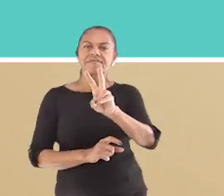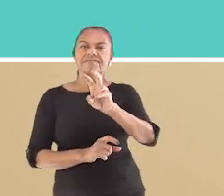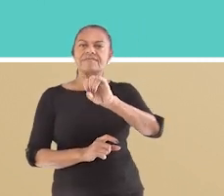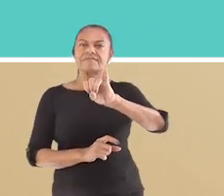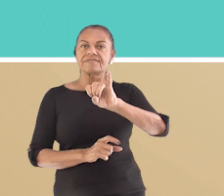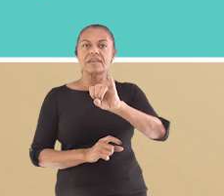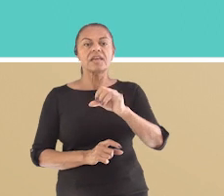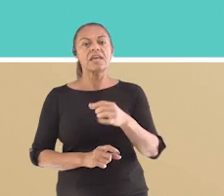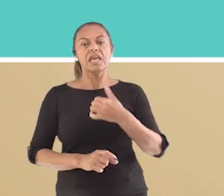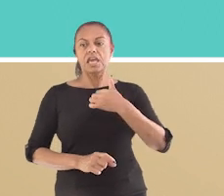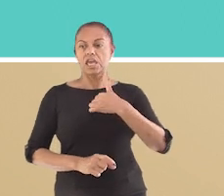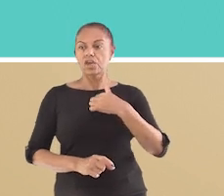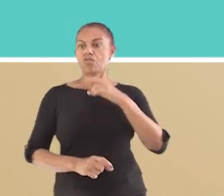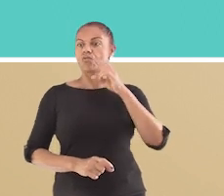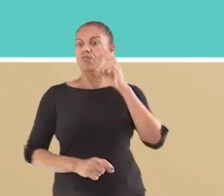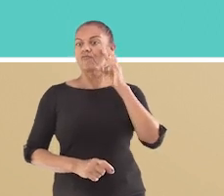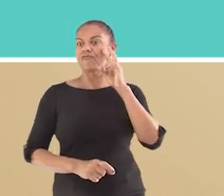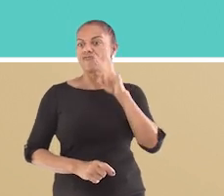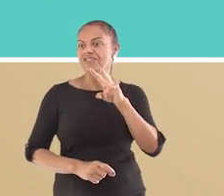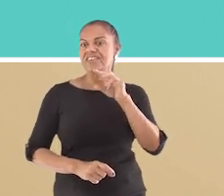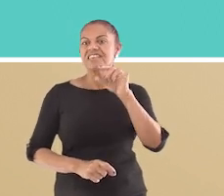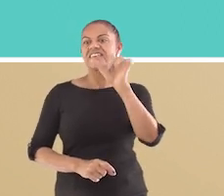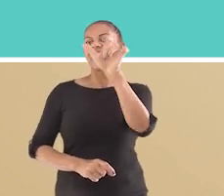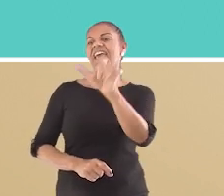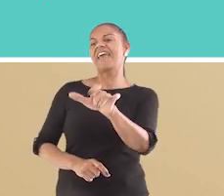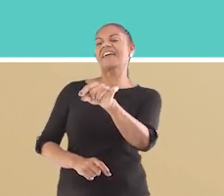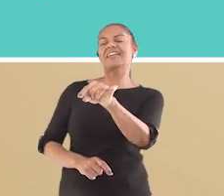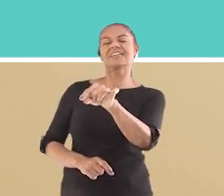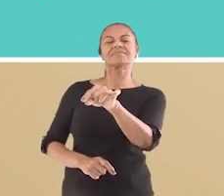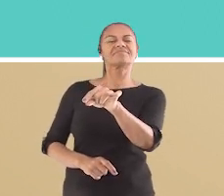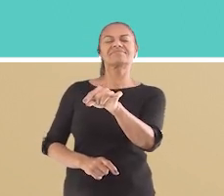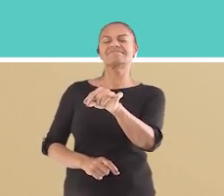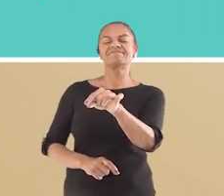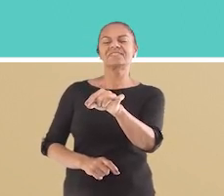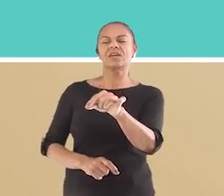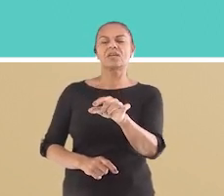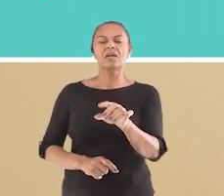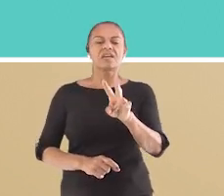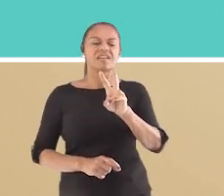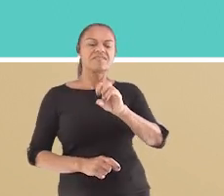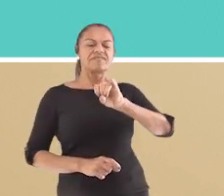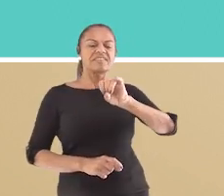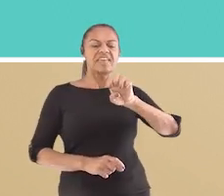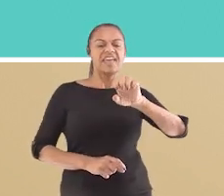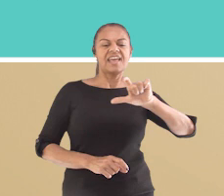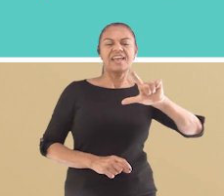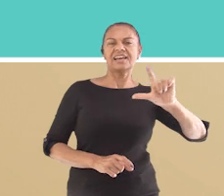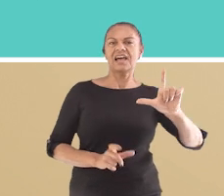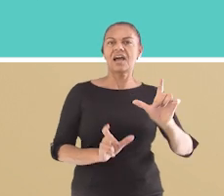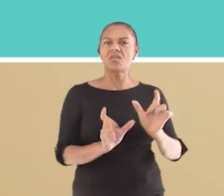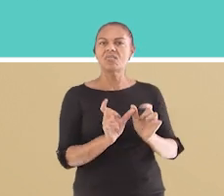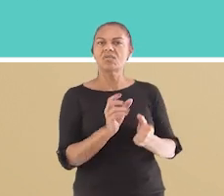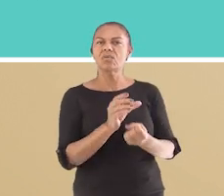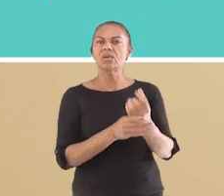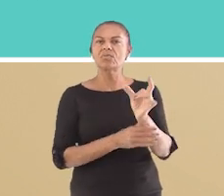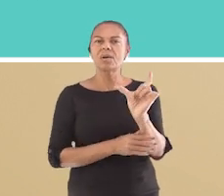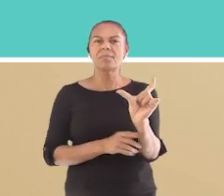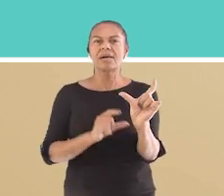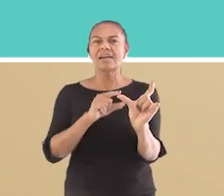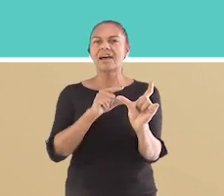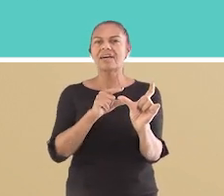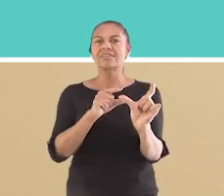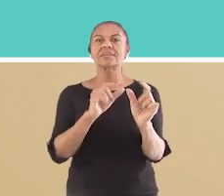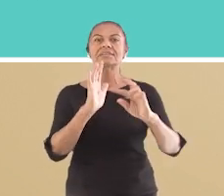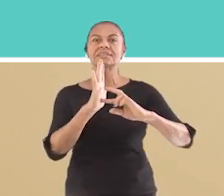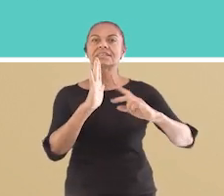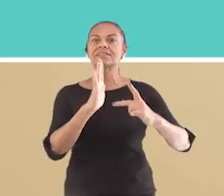som desagradável, como é o caso de vi e ela na frase, que formam viela quando lidas rapidamente. Viela